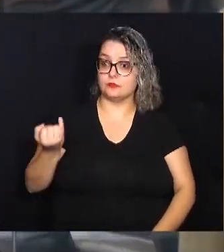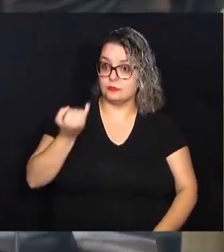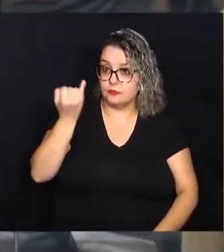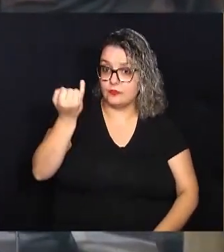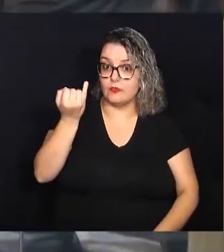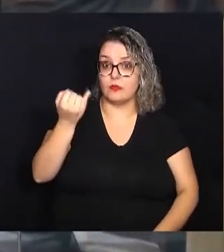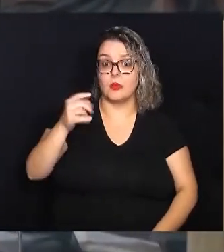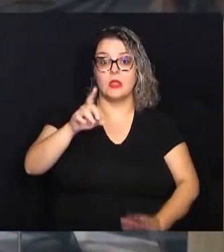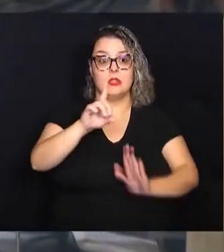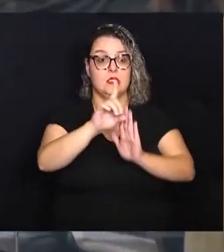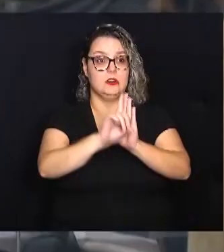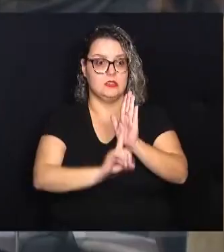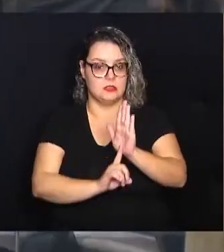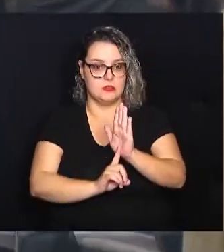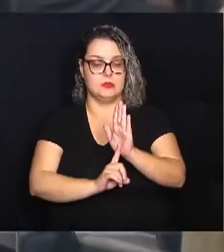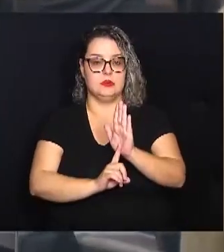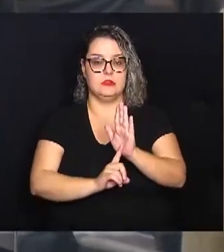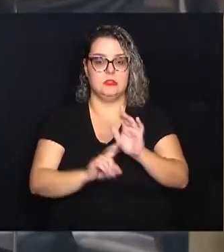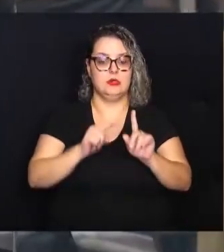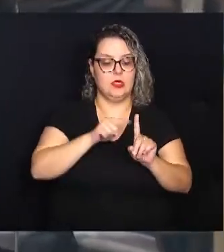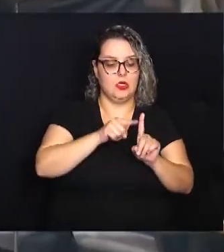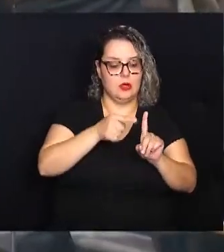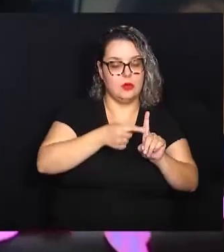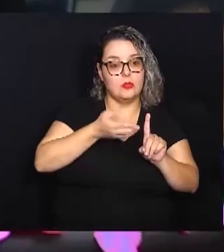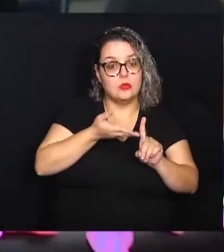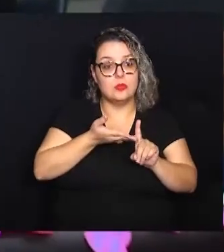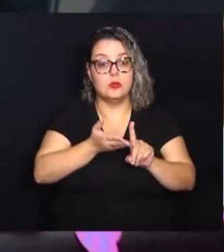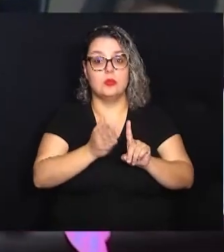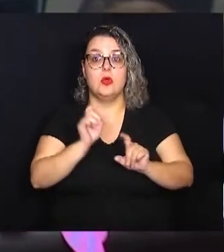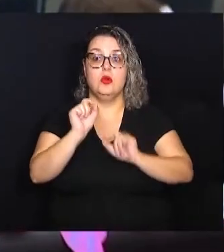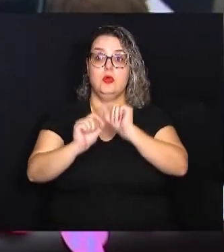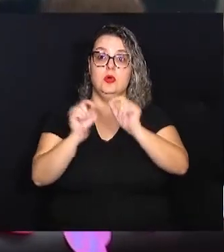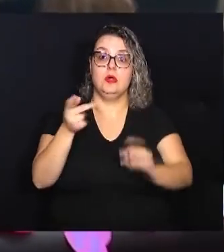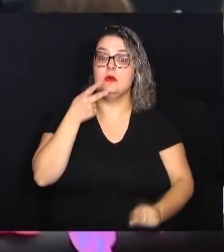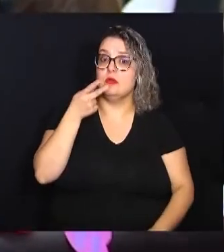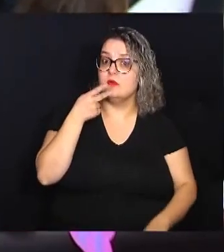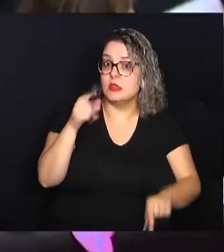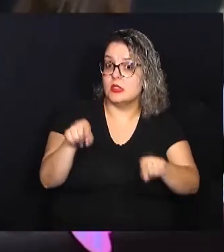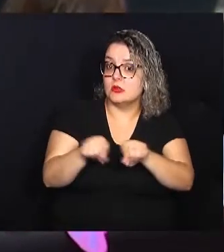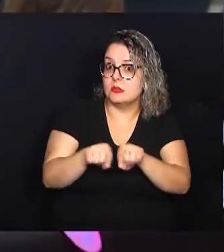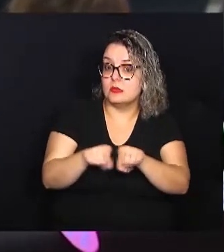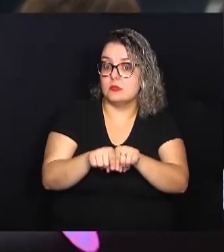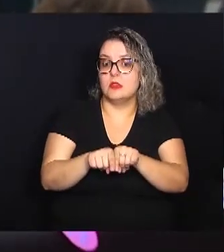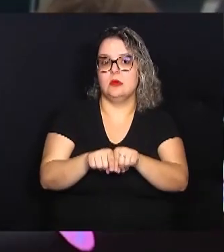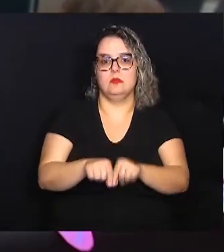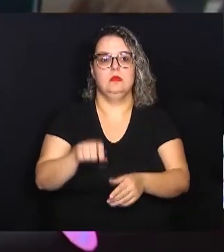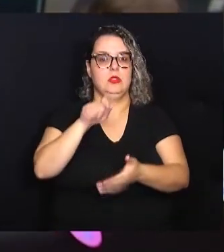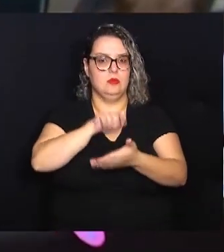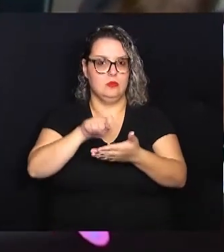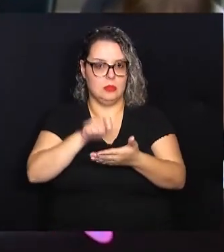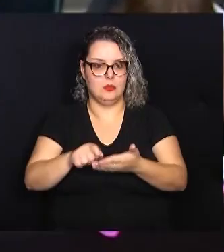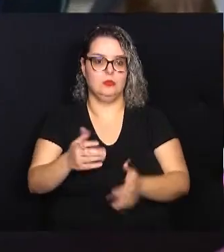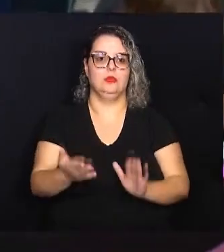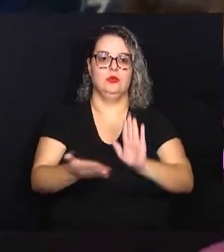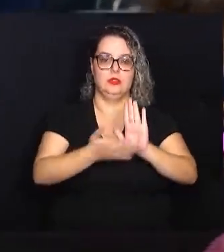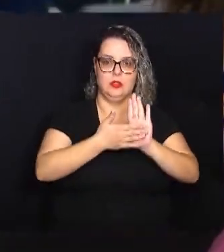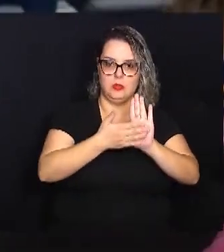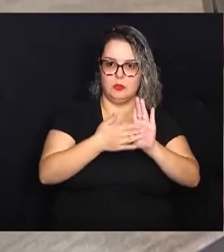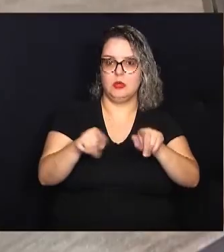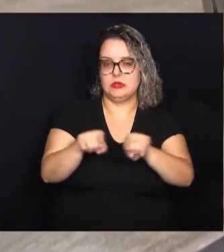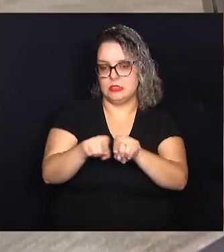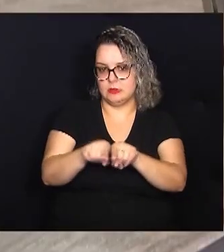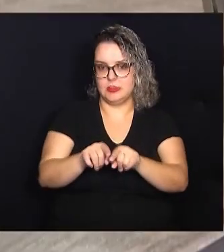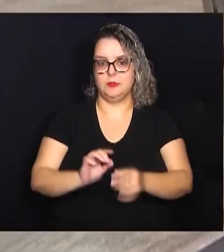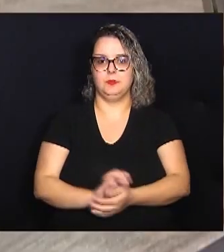deste direito à parturiente, o que foi enfatizado também pelo autor da proposta.